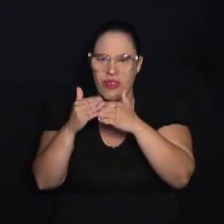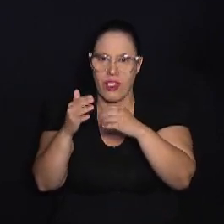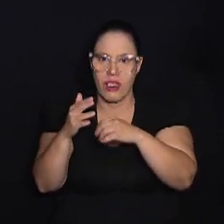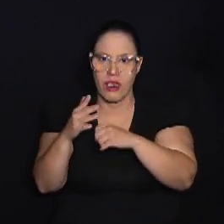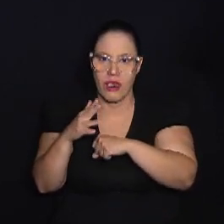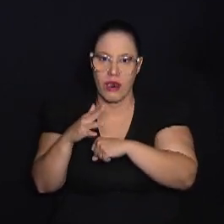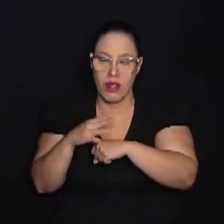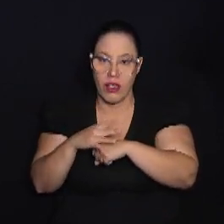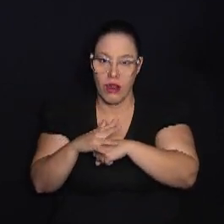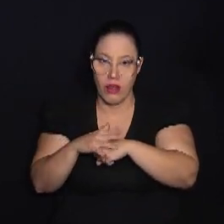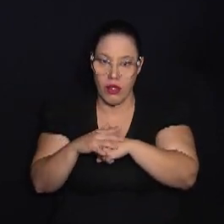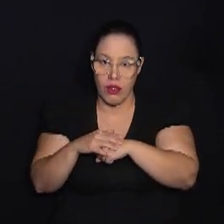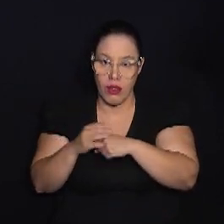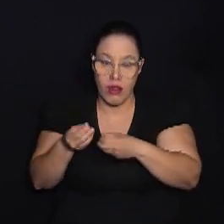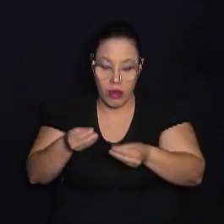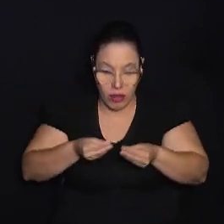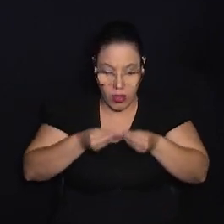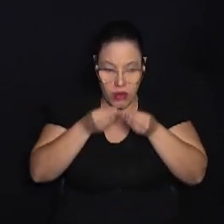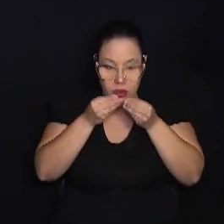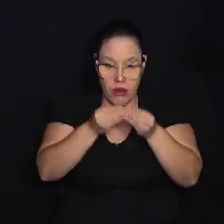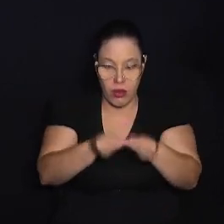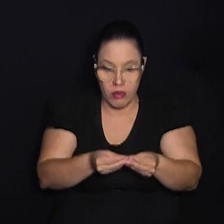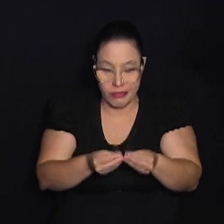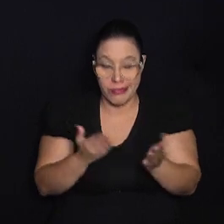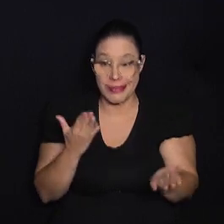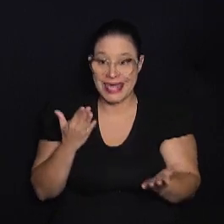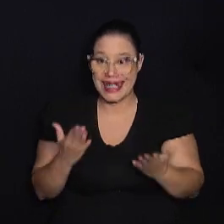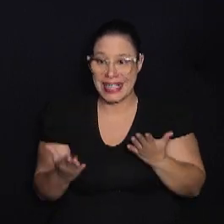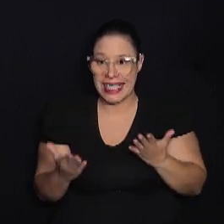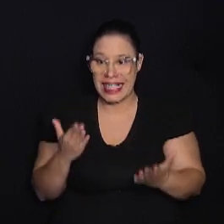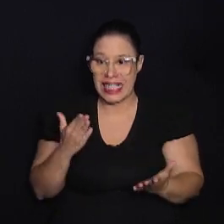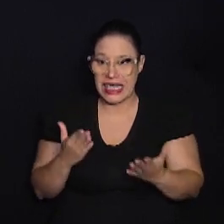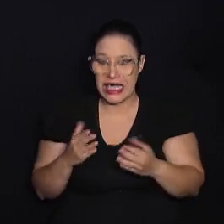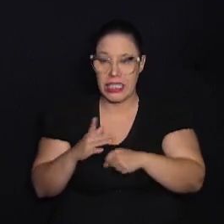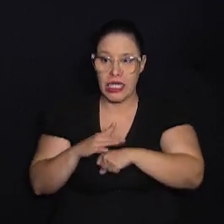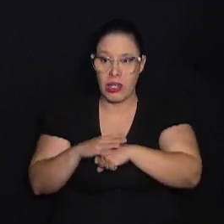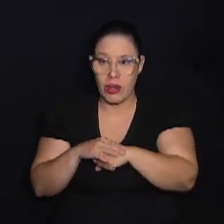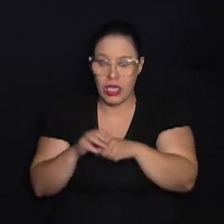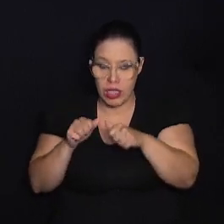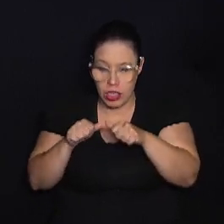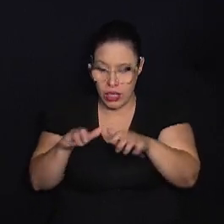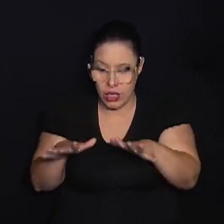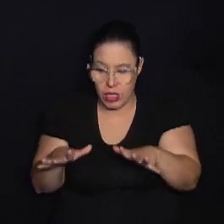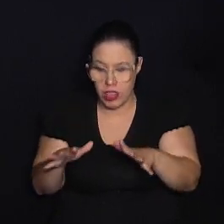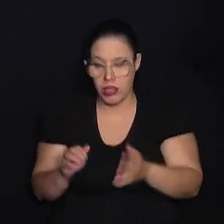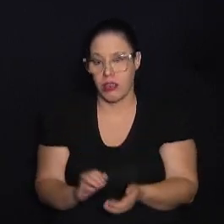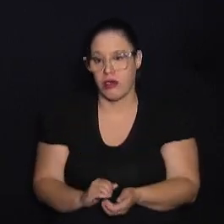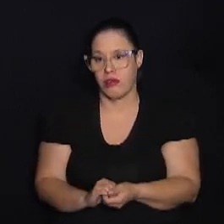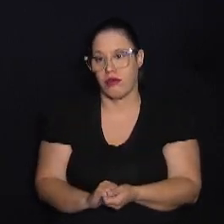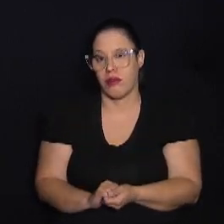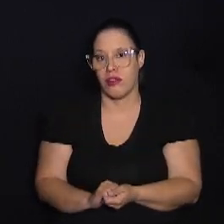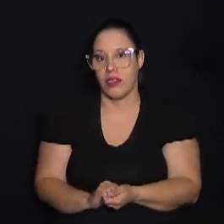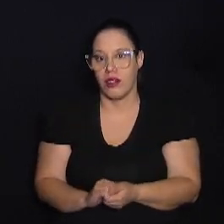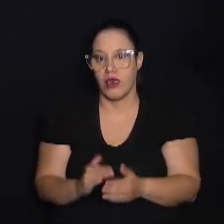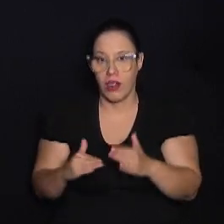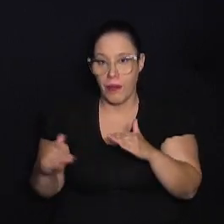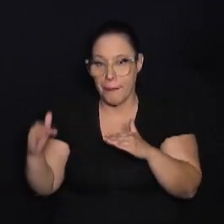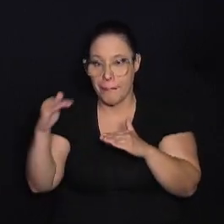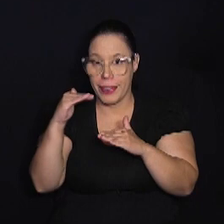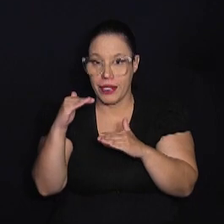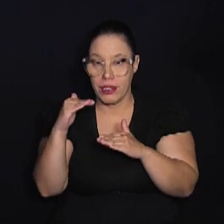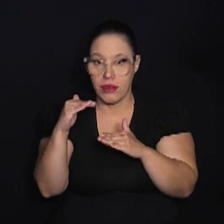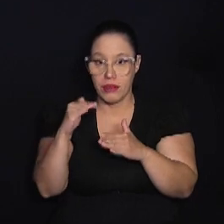ser aplicado tem que ser proporcional à extensão da doença, então com muito maior minoridade, que a gente